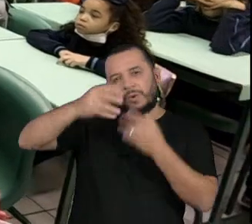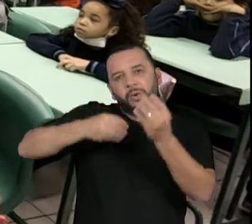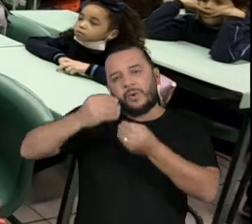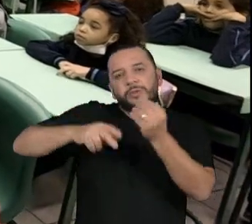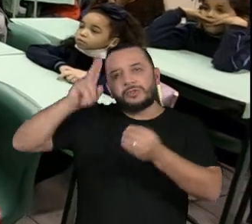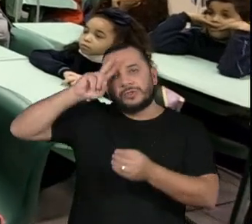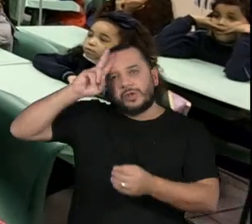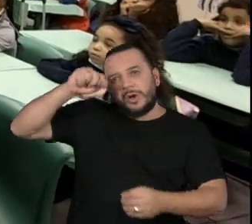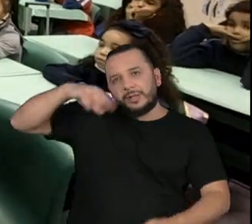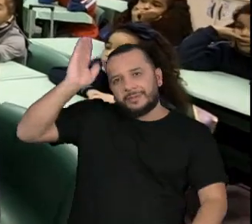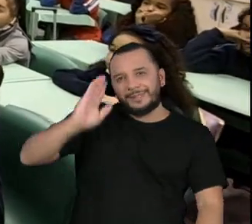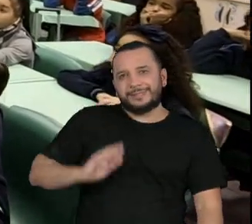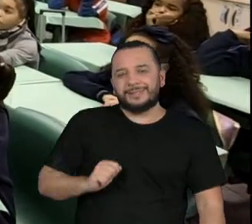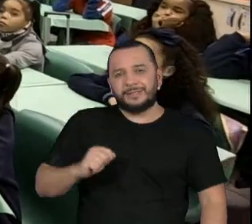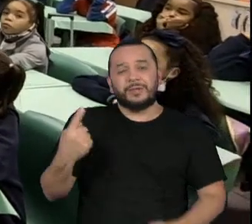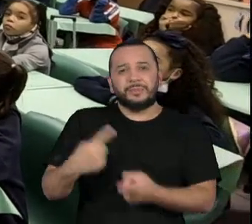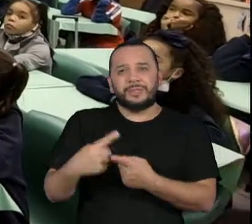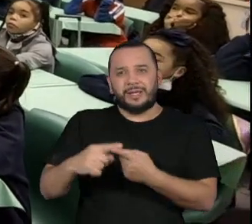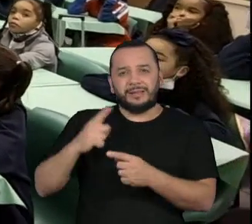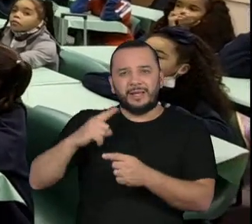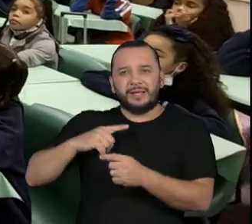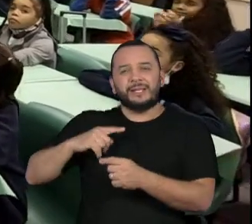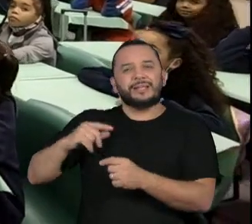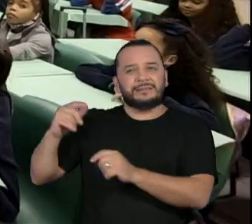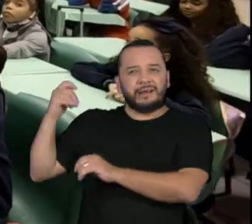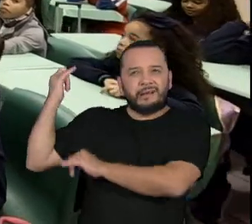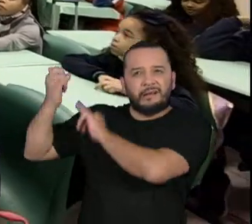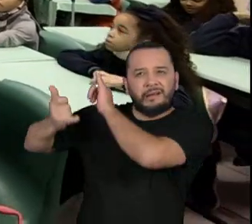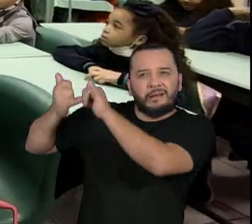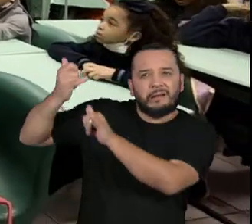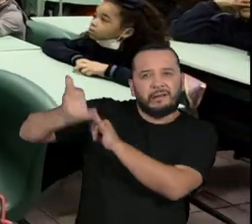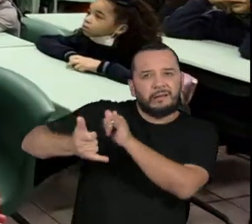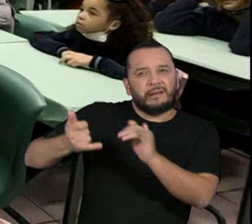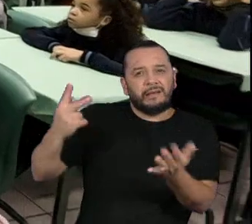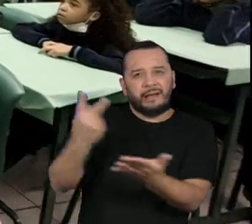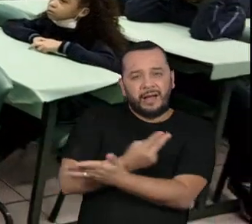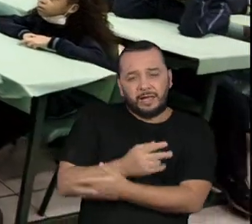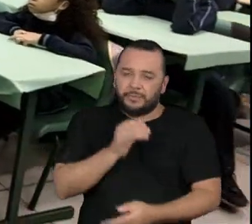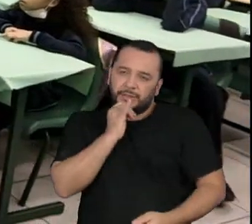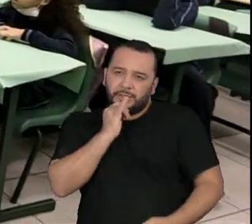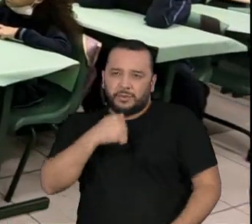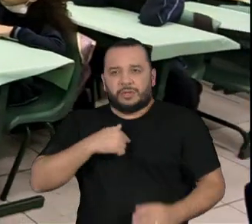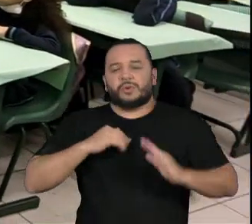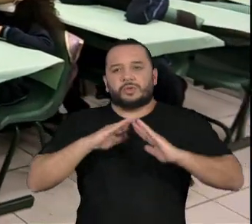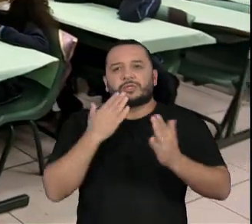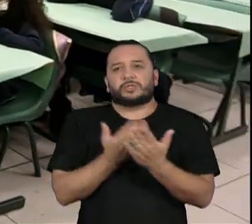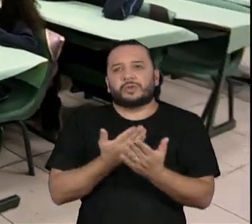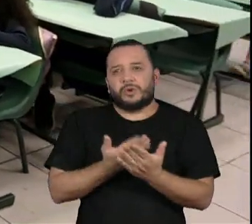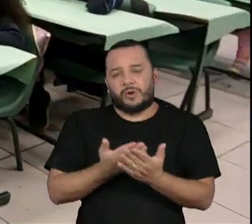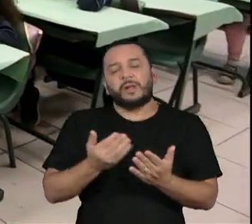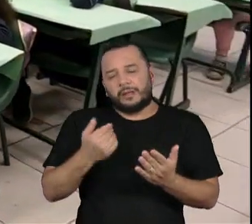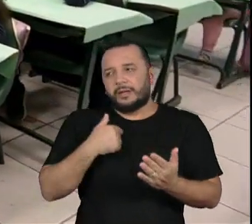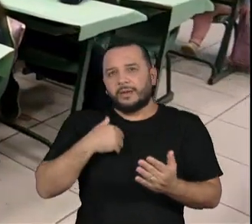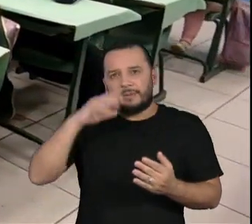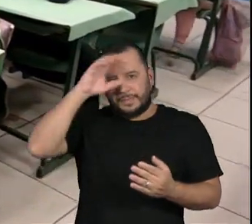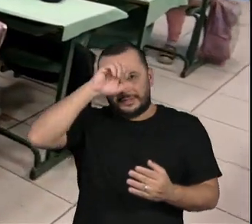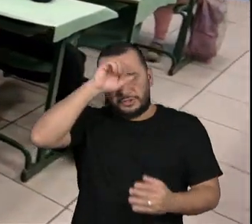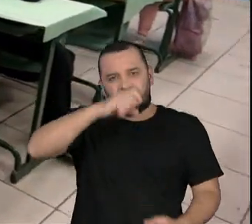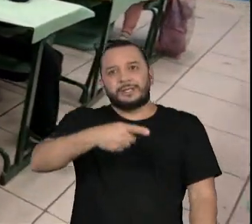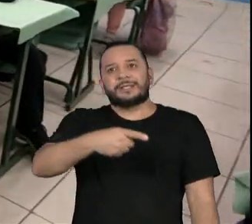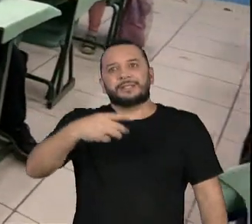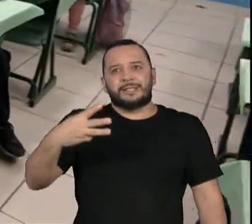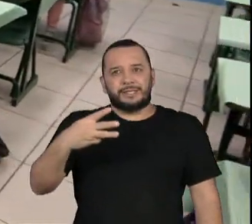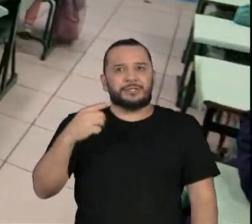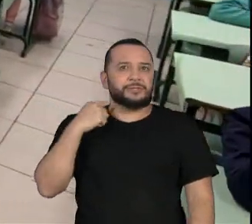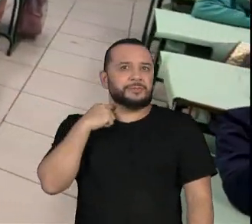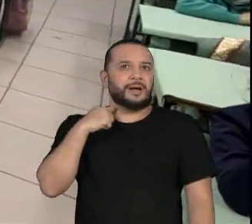história do Brasil, que é a narrativa da resistência negra. Por muito tempo, por exemplo, na minha escolarização, eu tive acesso ao 13 de maio. E